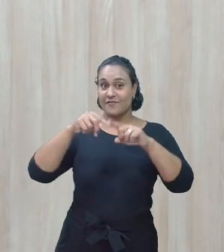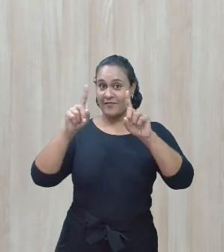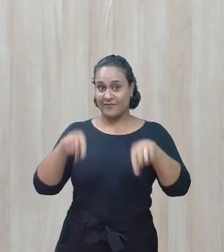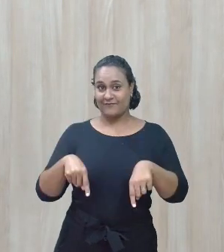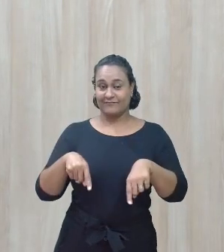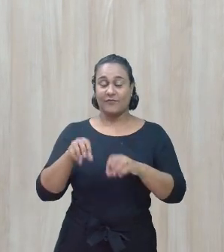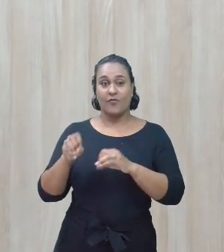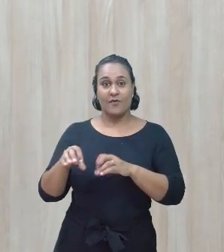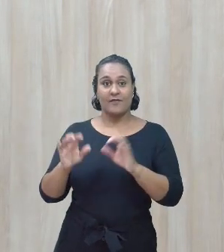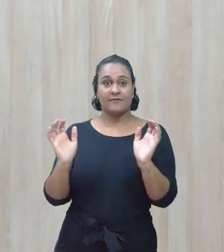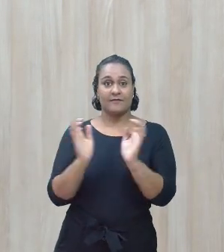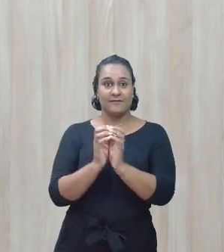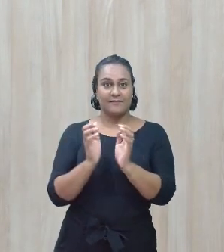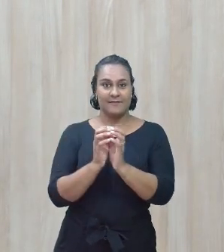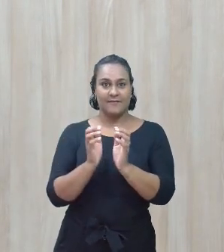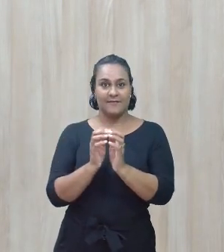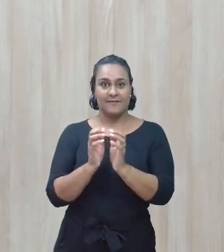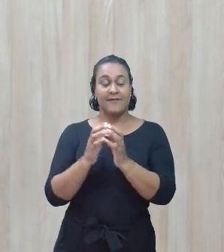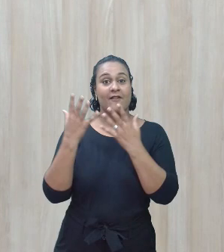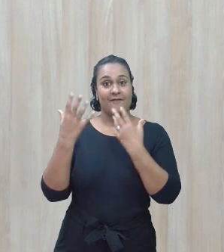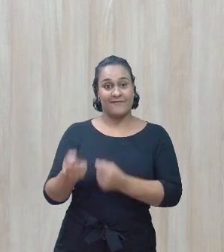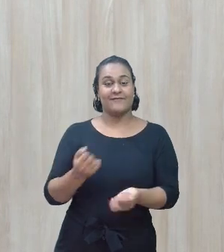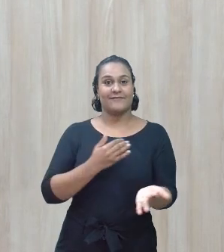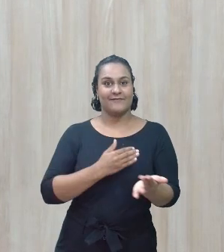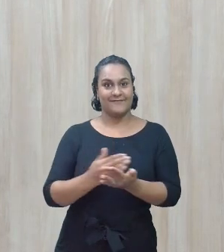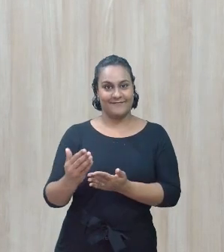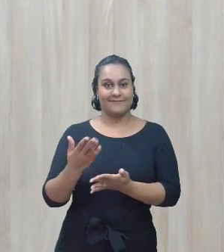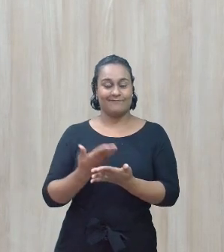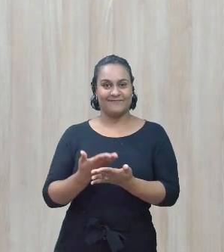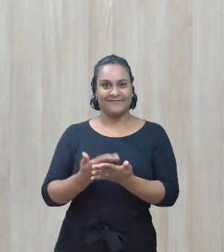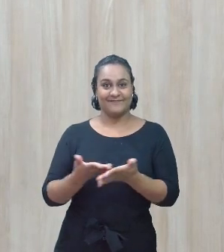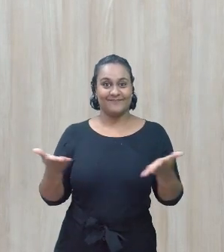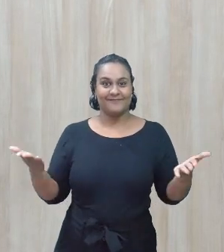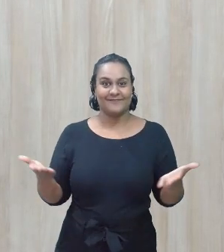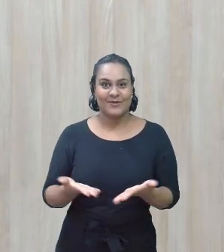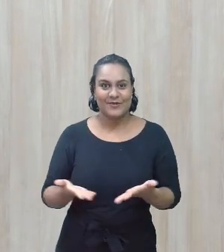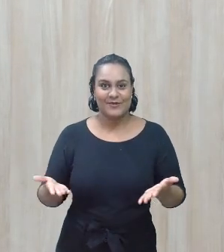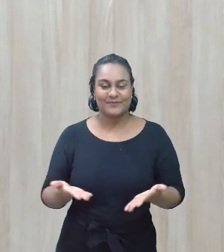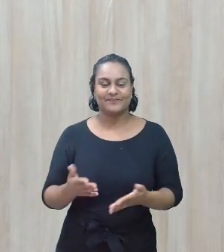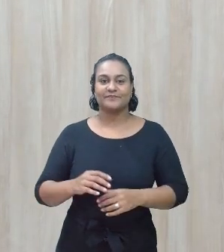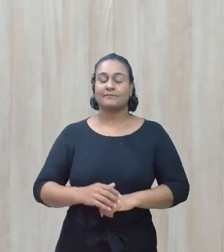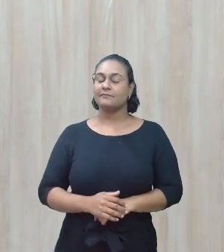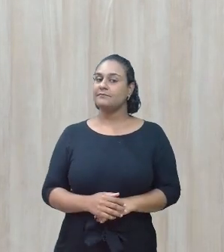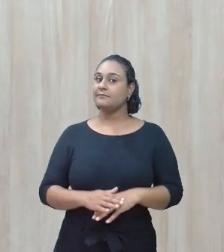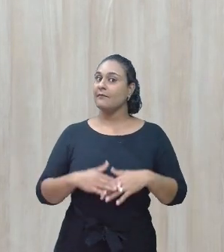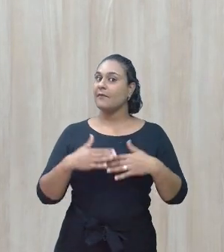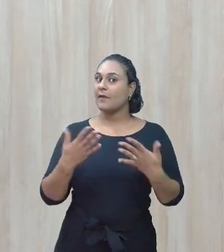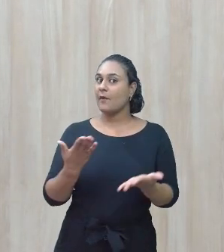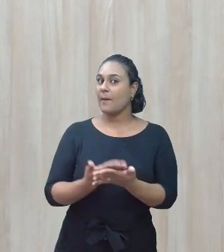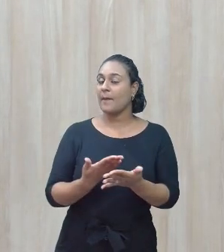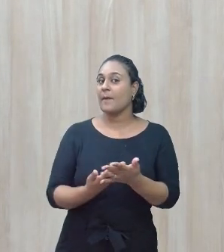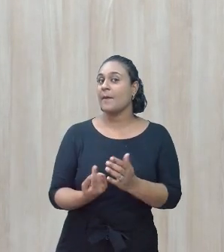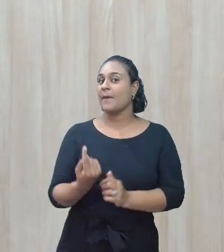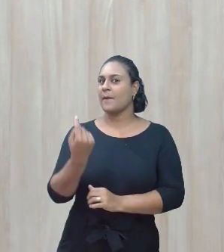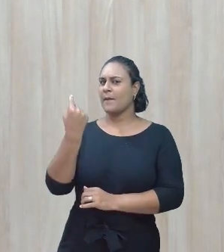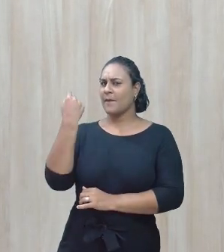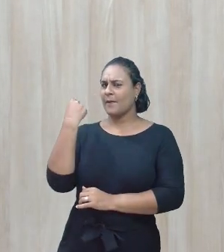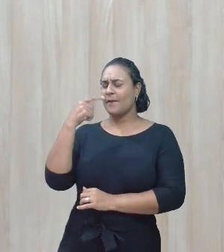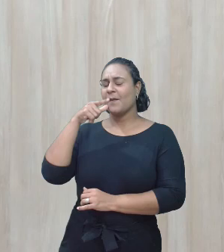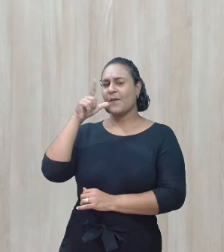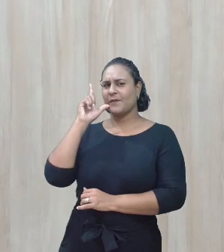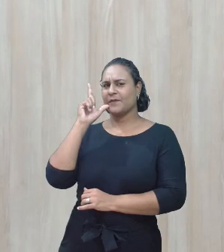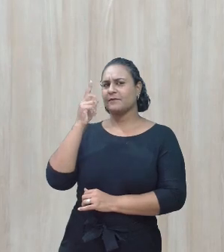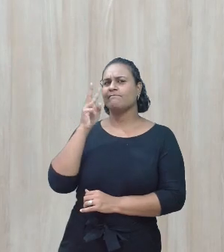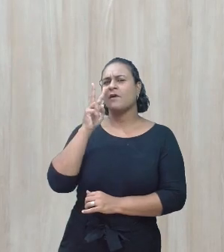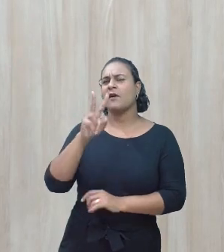Educa, o Educa Recife. Então vamos nessa, vamos começar a nossa aula hoje, tá, gente? Na aula de ontem, a gente viu algumas informações